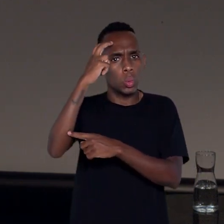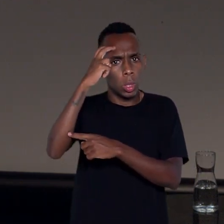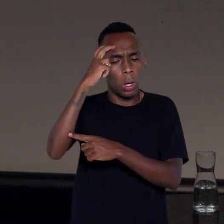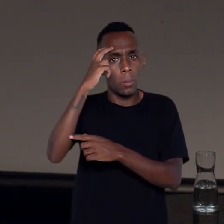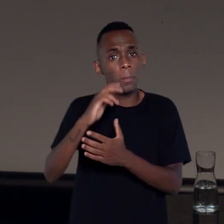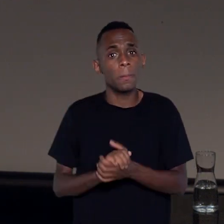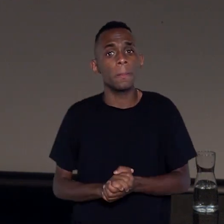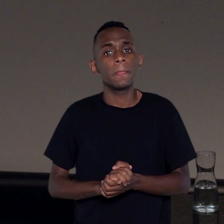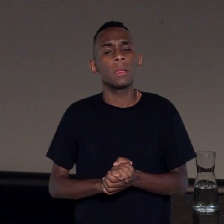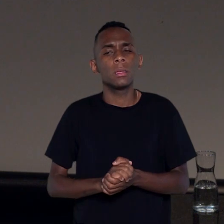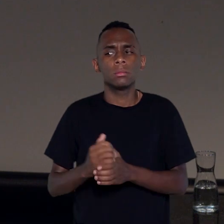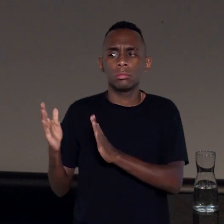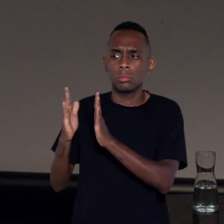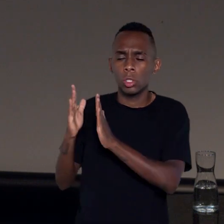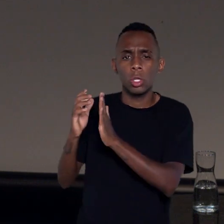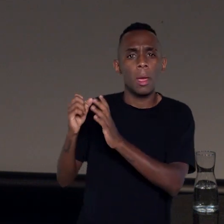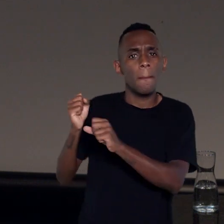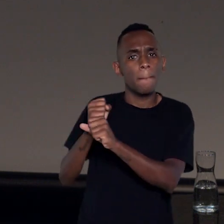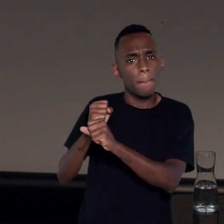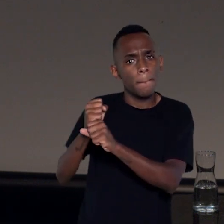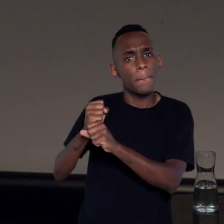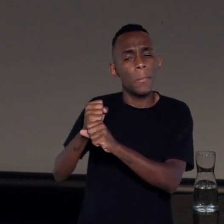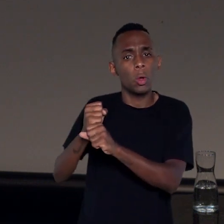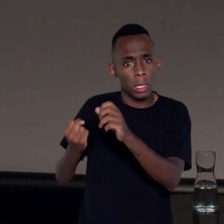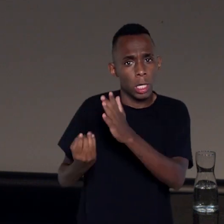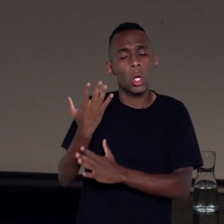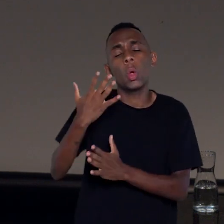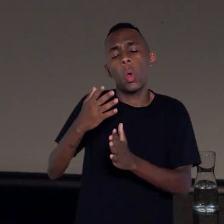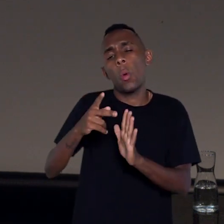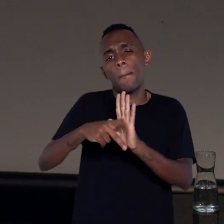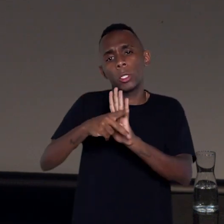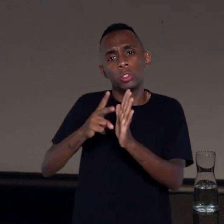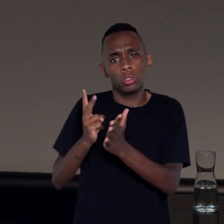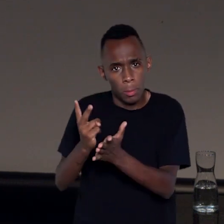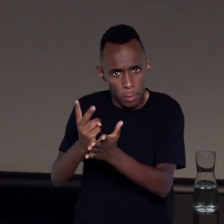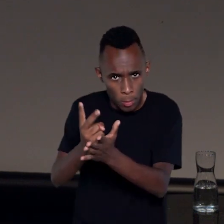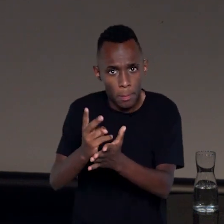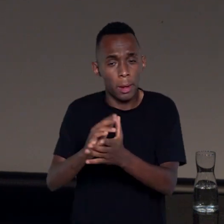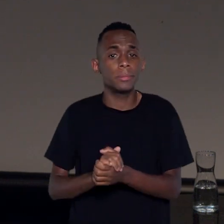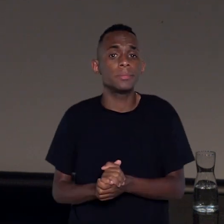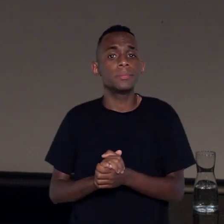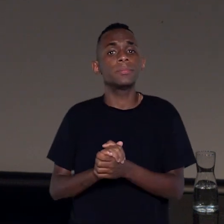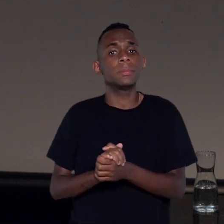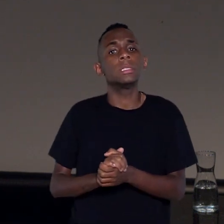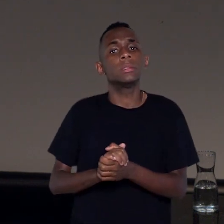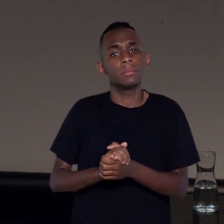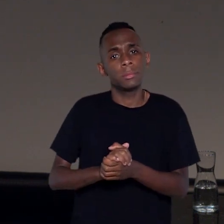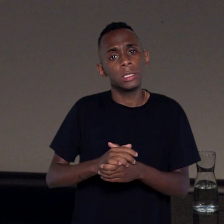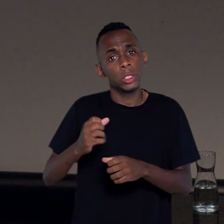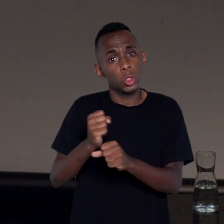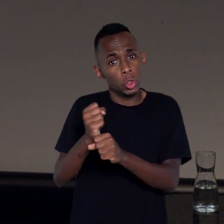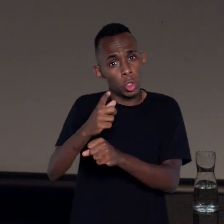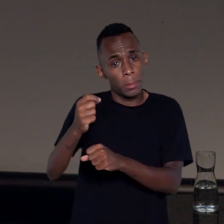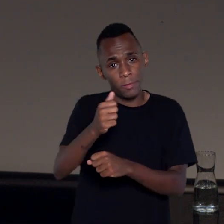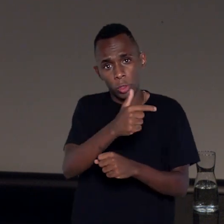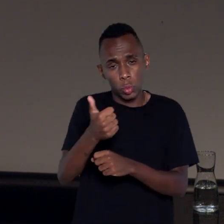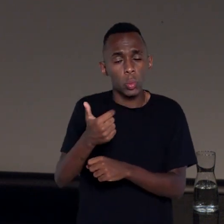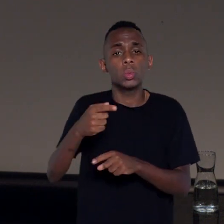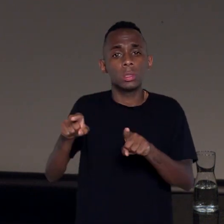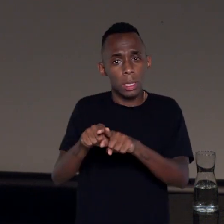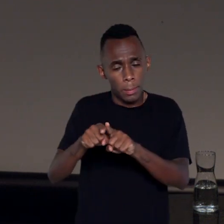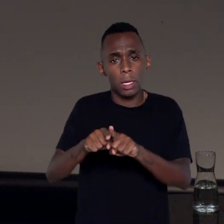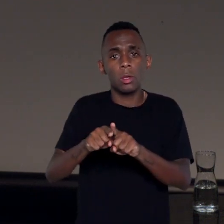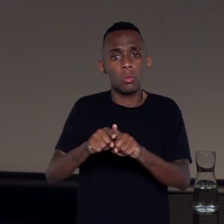Criou em 1986 o projeto Sempre um Papo, em 2012 o FLI Araxá, Festival Literário de Araxá, e em 2021 o